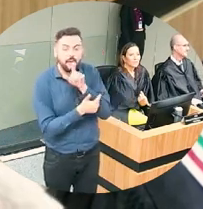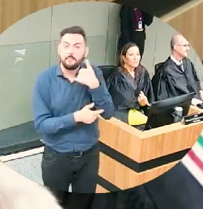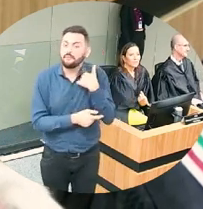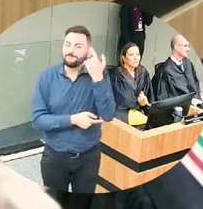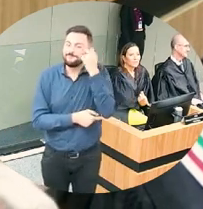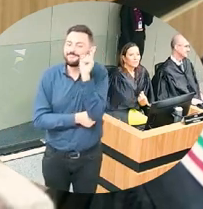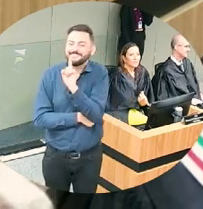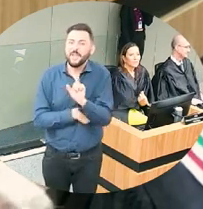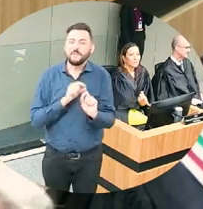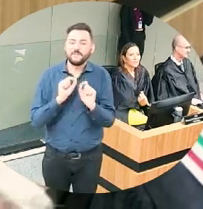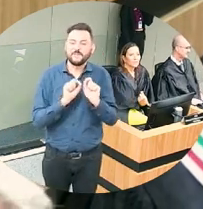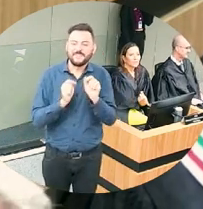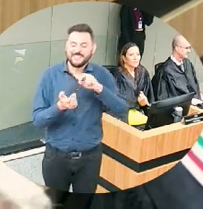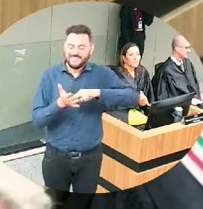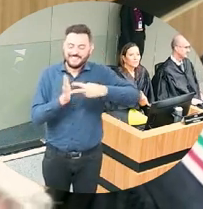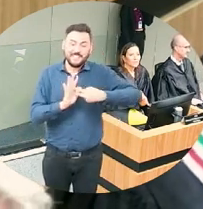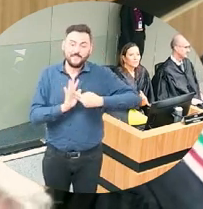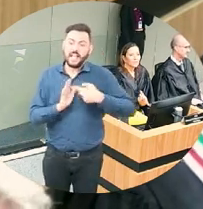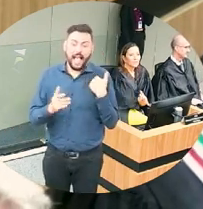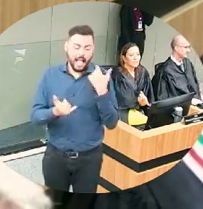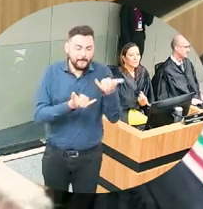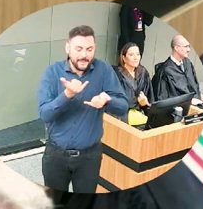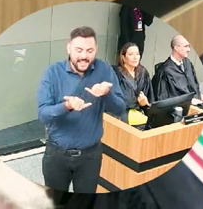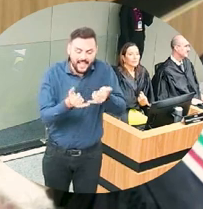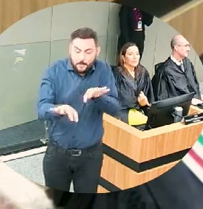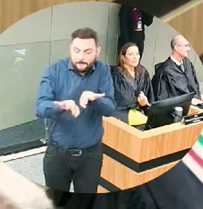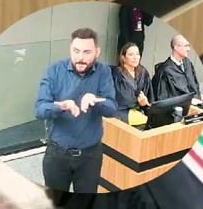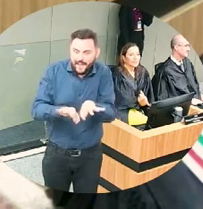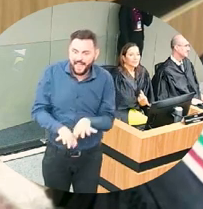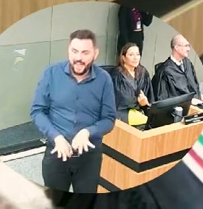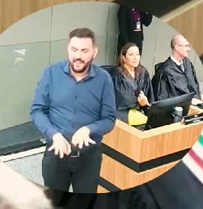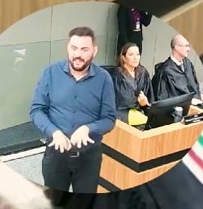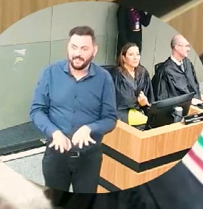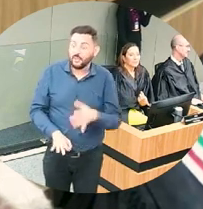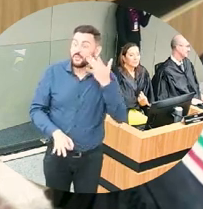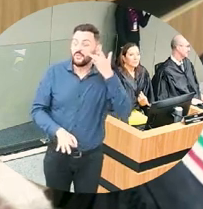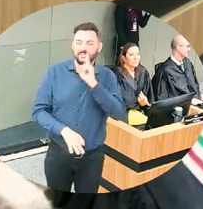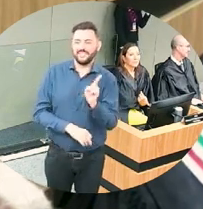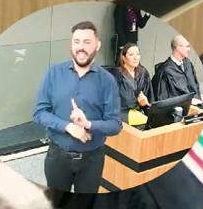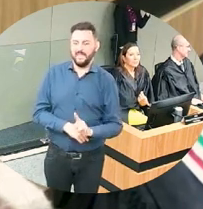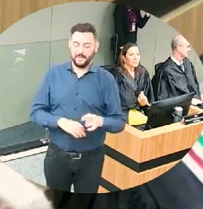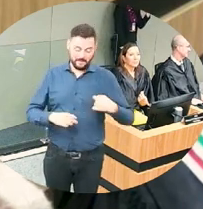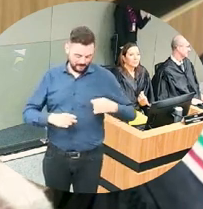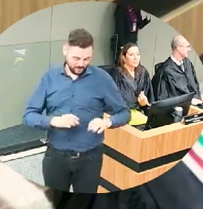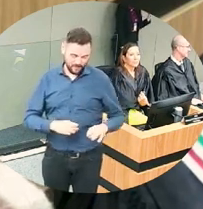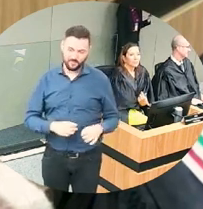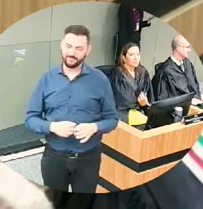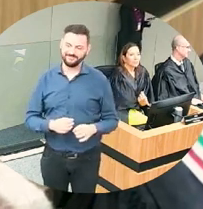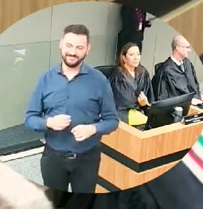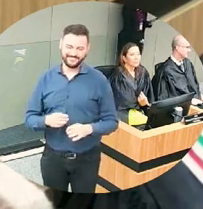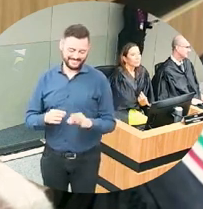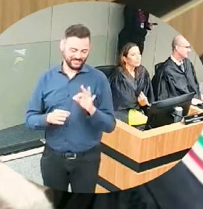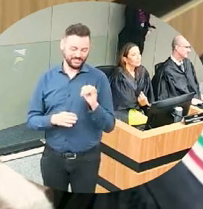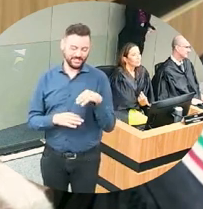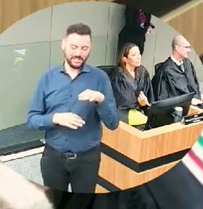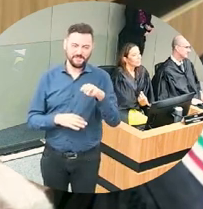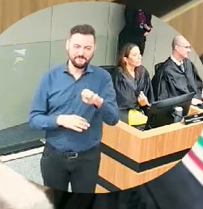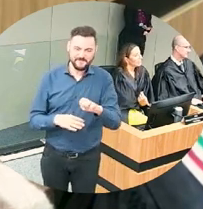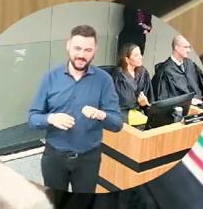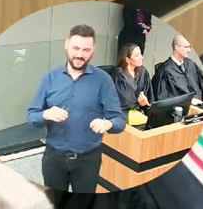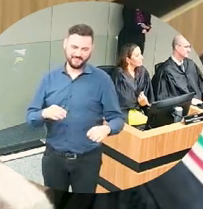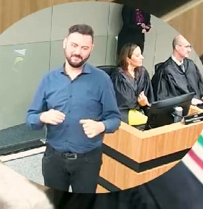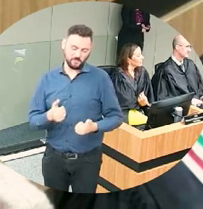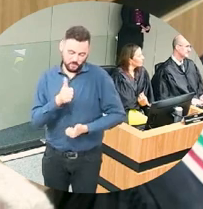que é construir os próprios brinquedos e engendrar a camisa do time de coração do coração nunca